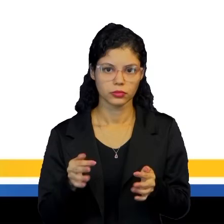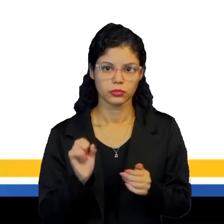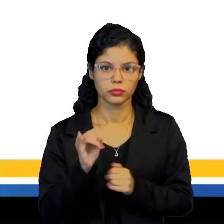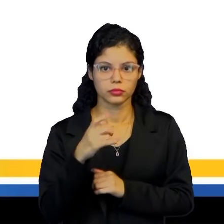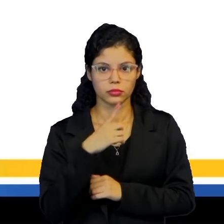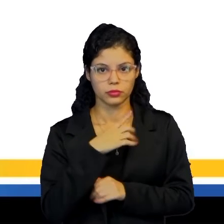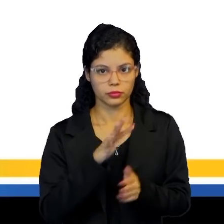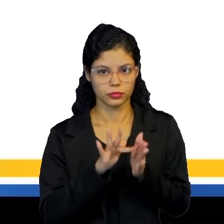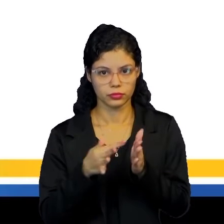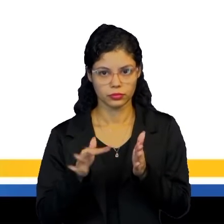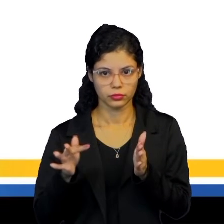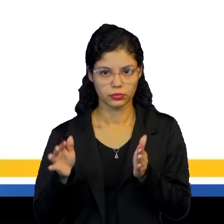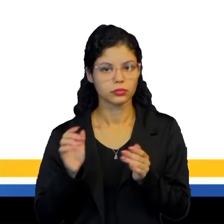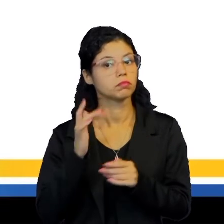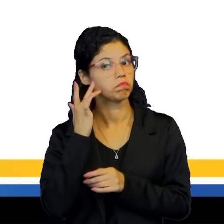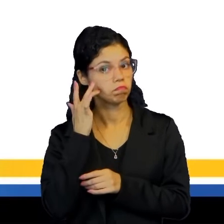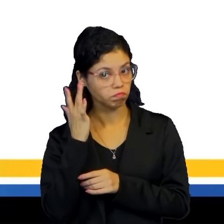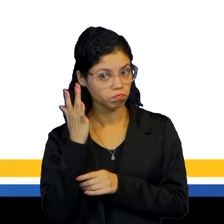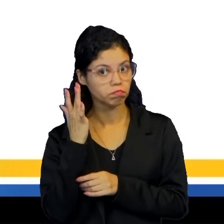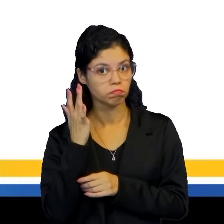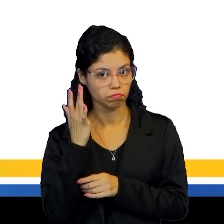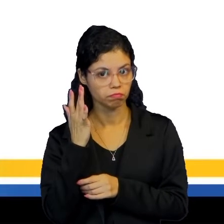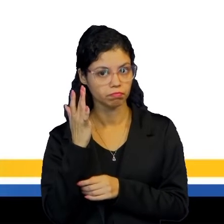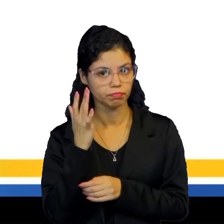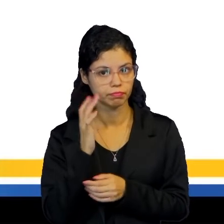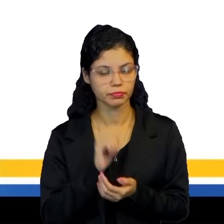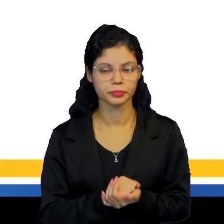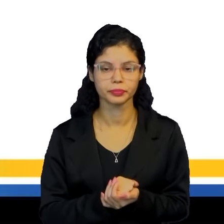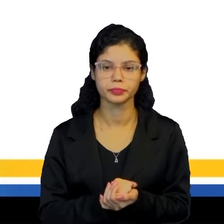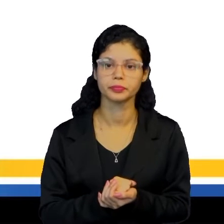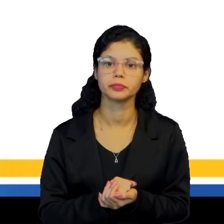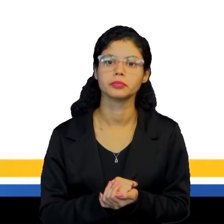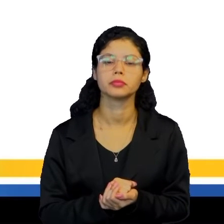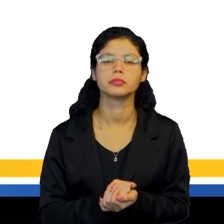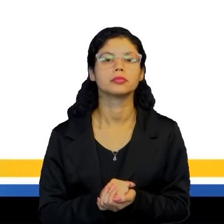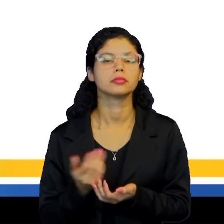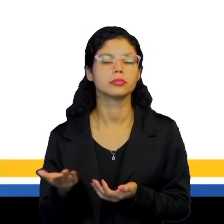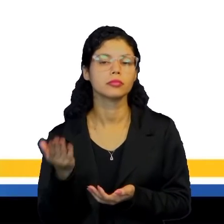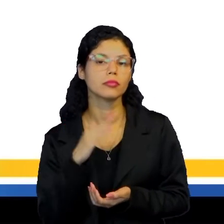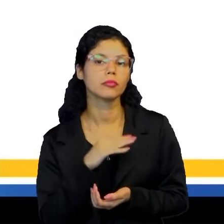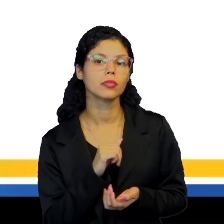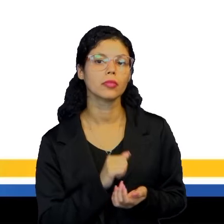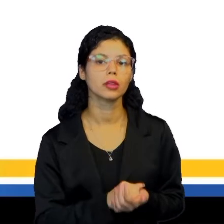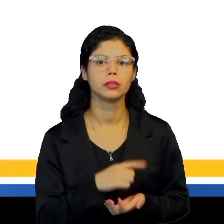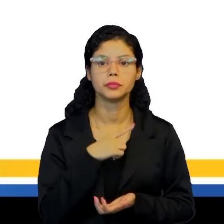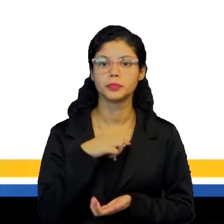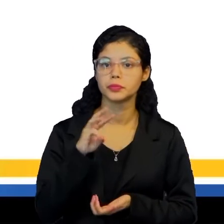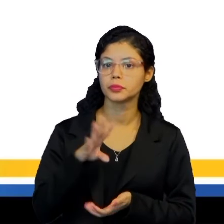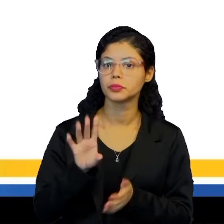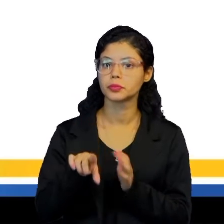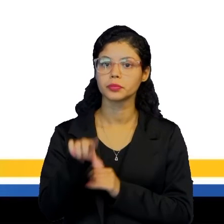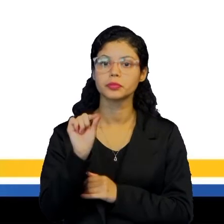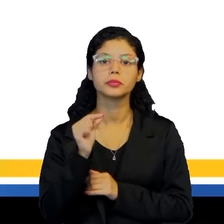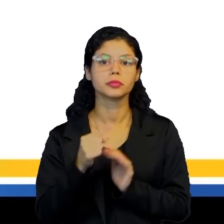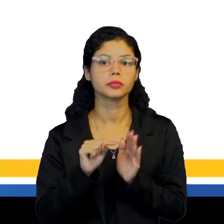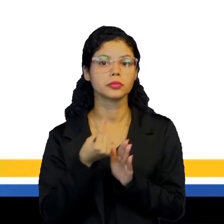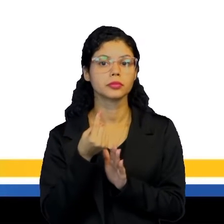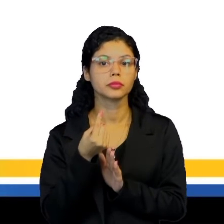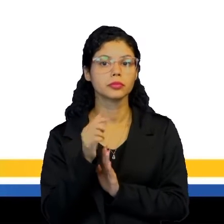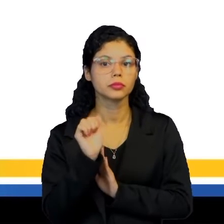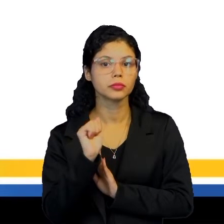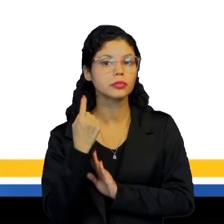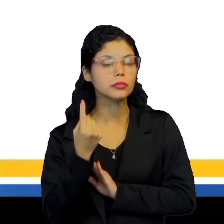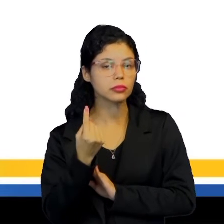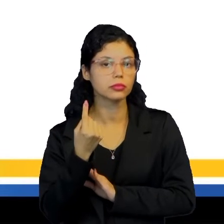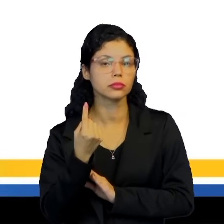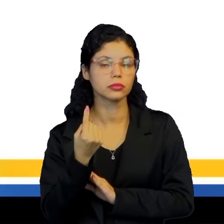eu tiver a fórmula, fica fácil. Tá? Então, vamos lá. Quem é o meu primeiro elemento? O A1.